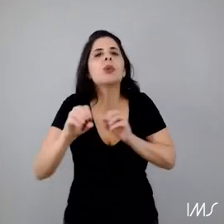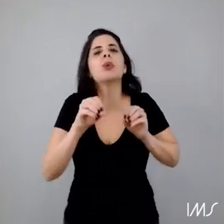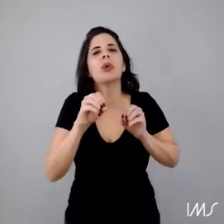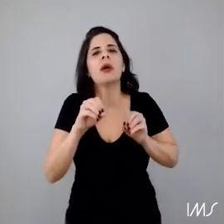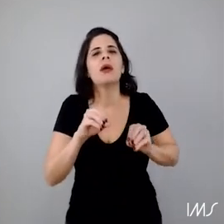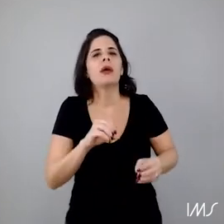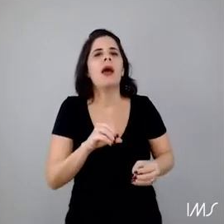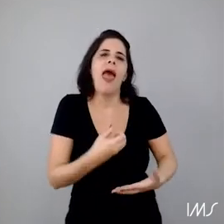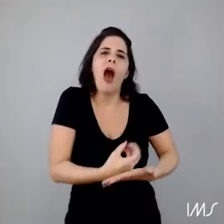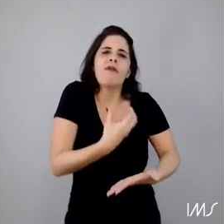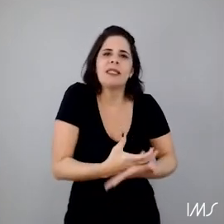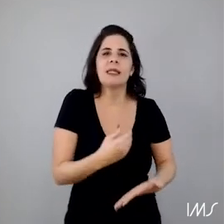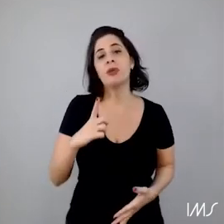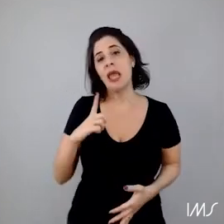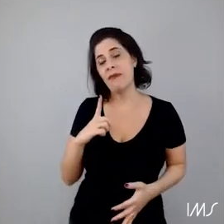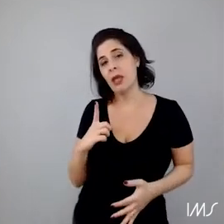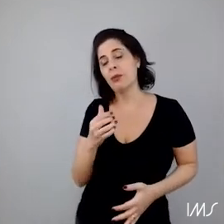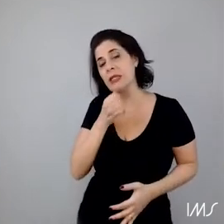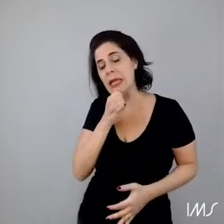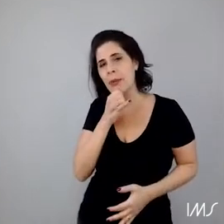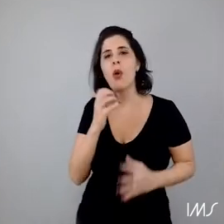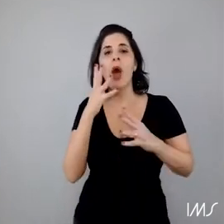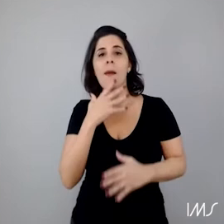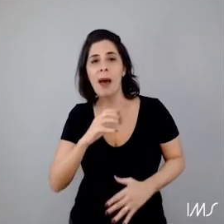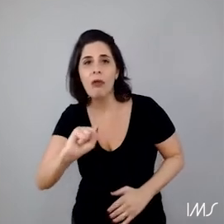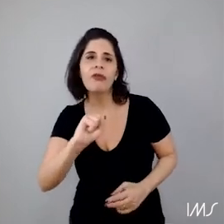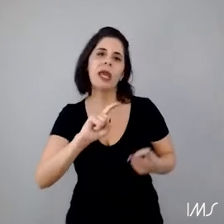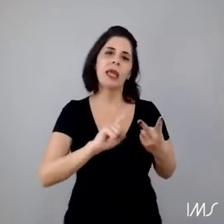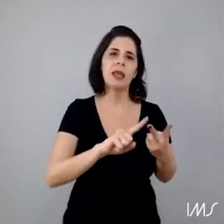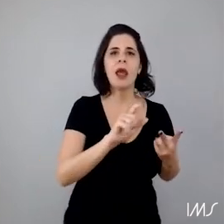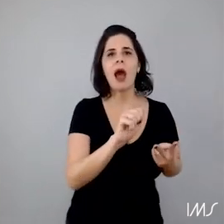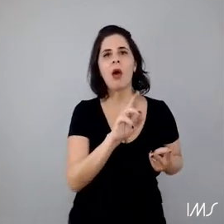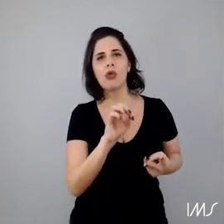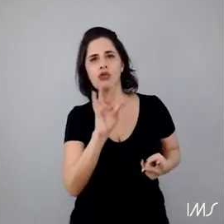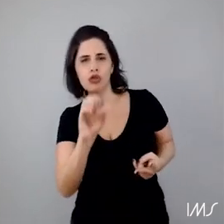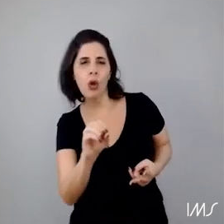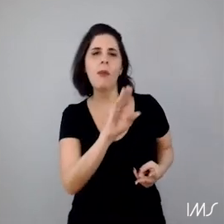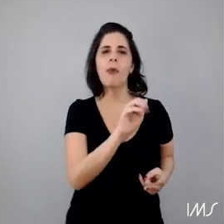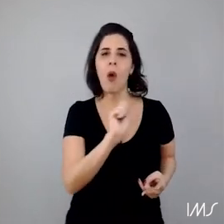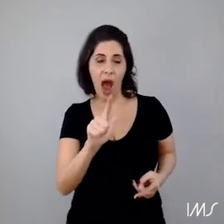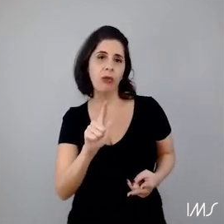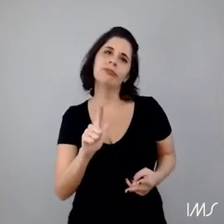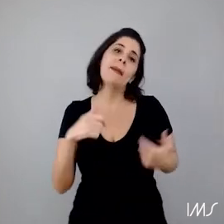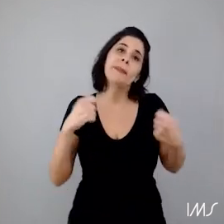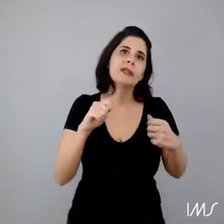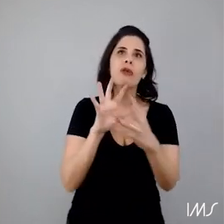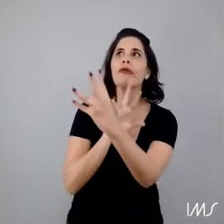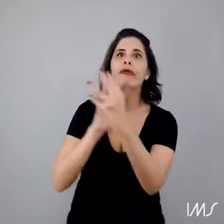passar para países europeus. Como, Boris, esse debate, que hoje chamaríamos de descolonial,